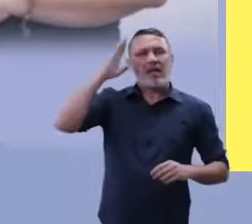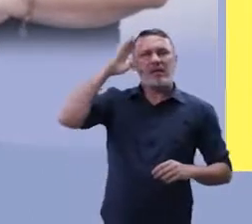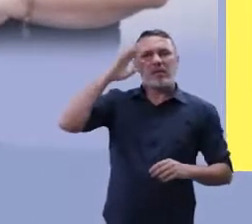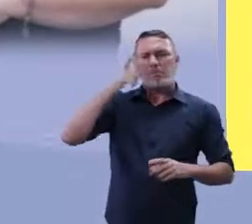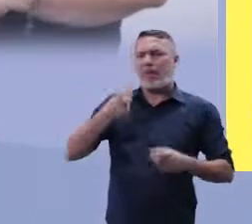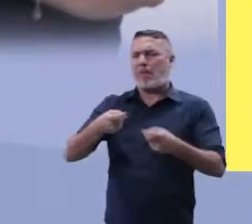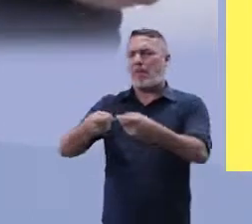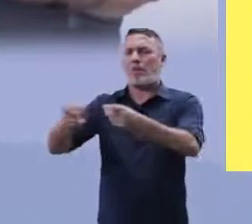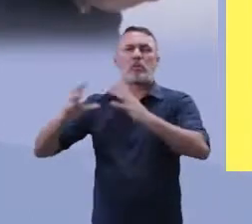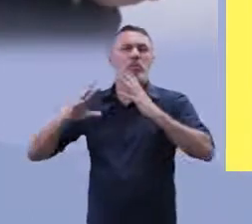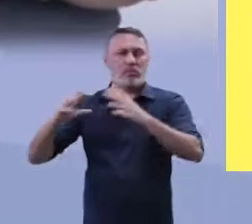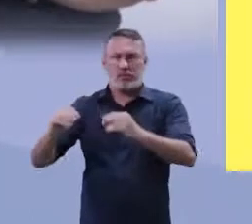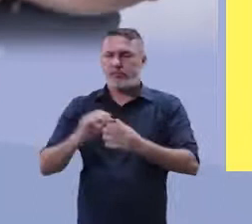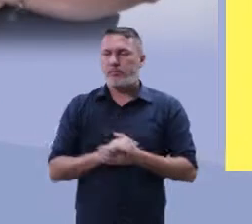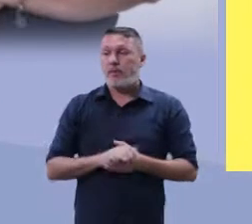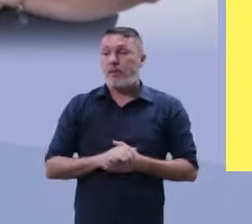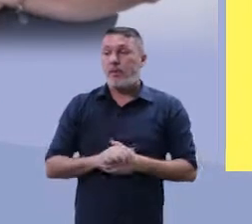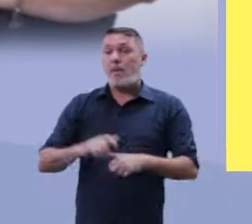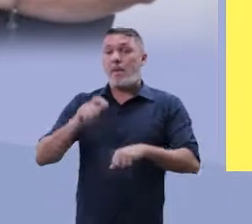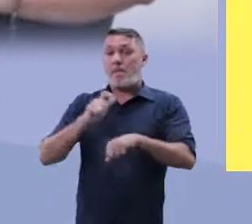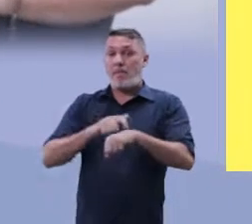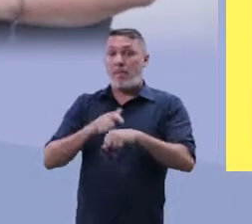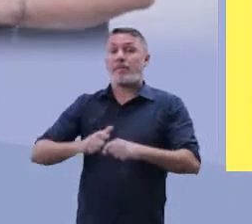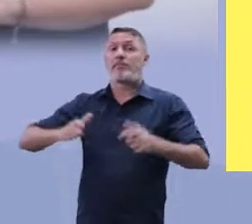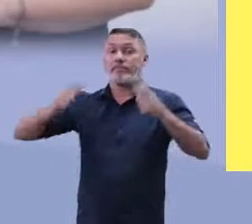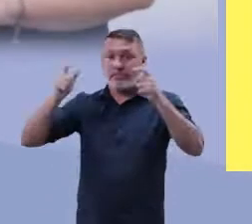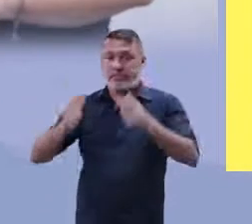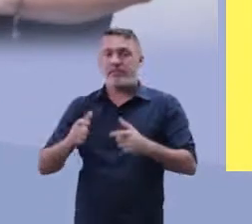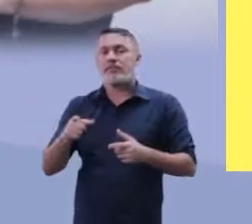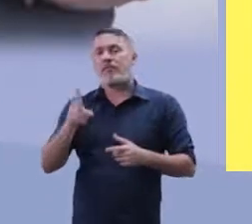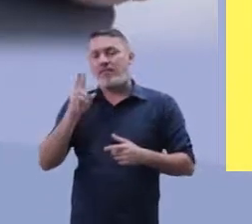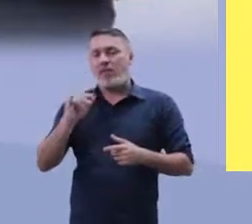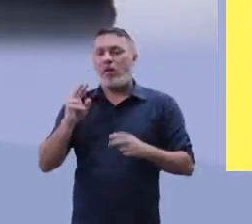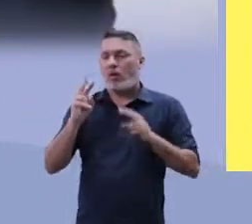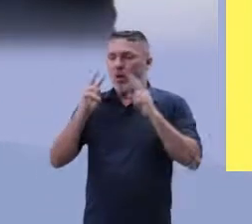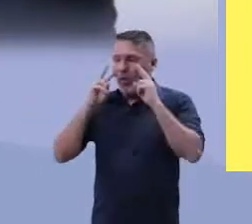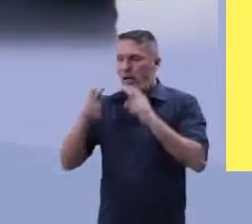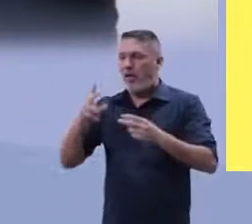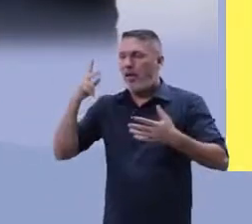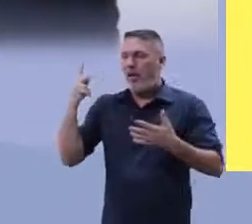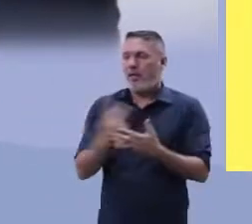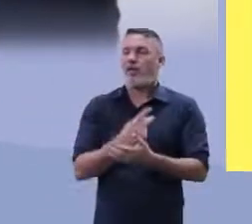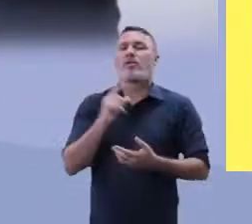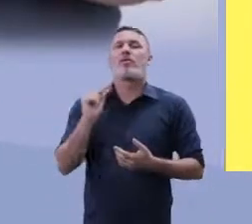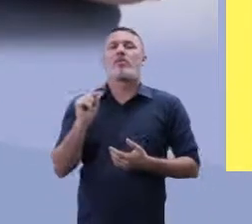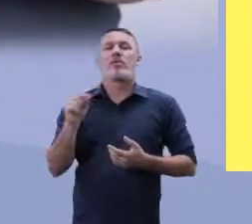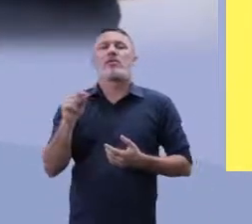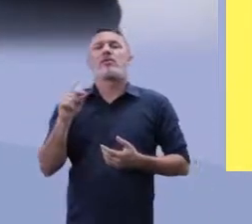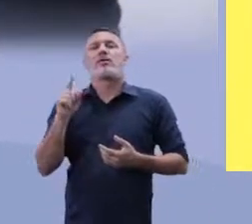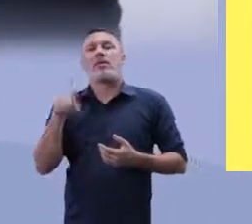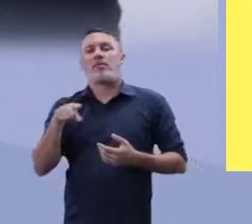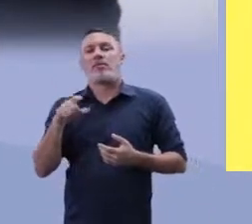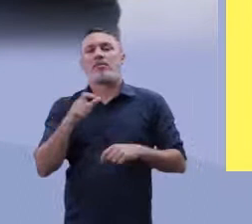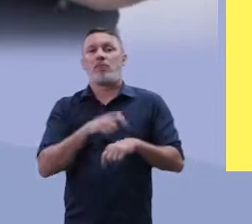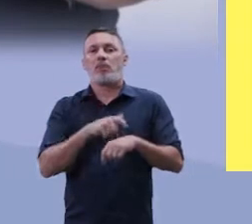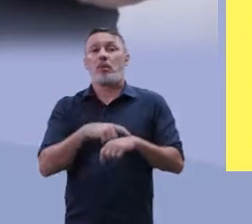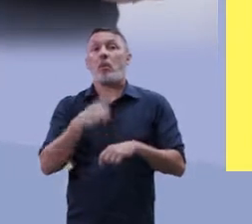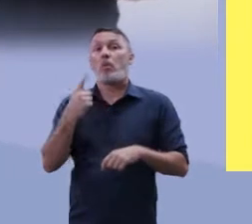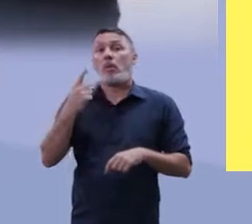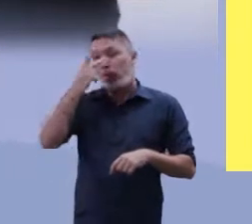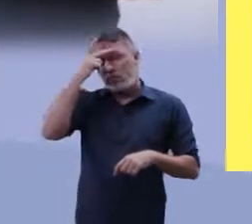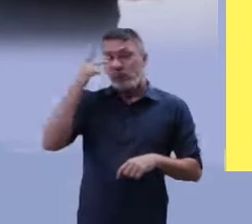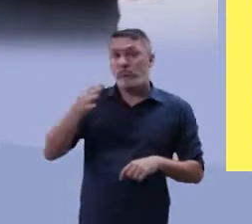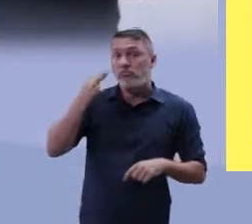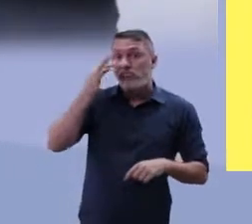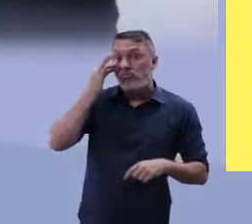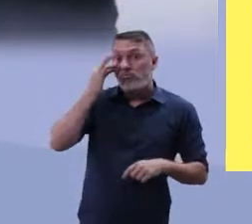ali, naquele momento, aquela história será vista, aqueles fatos serão vistos por